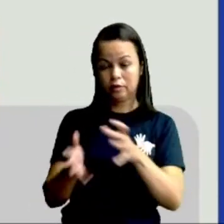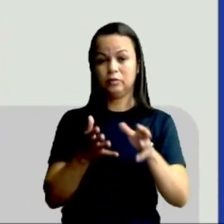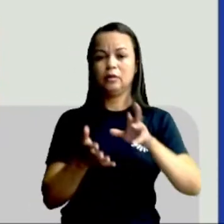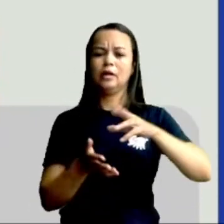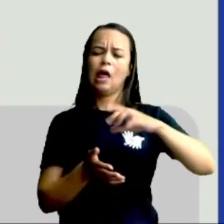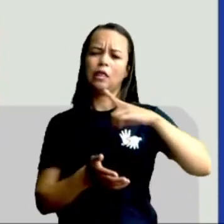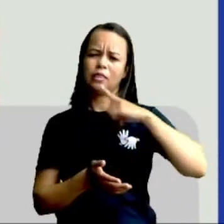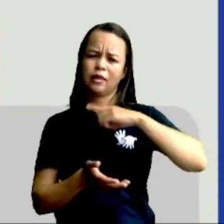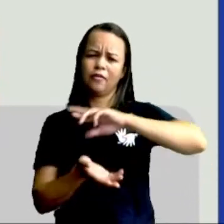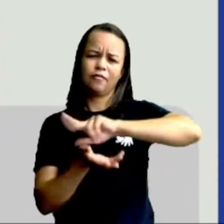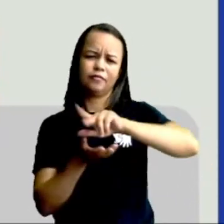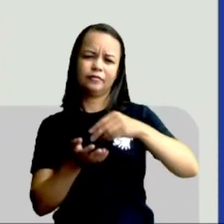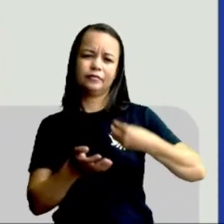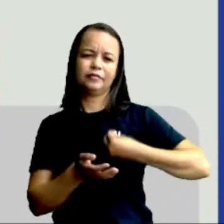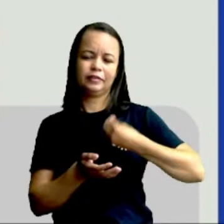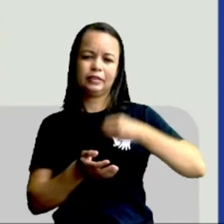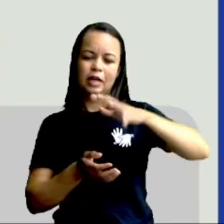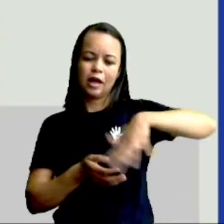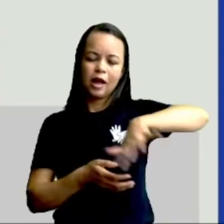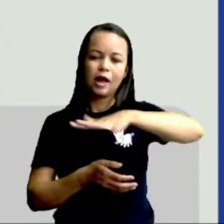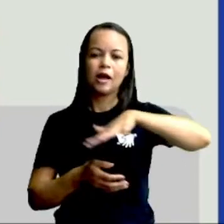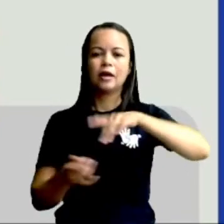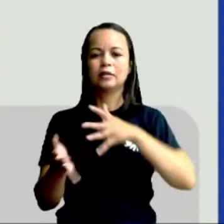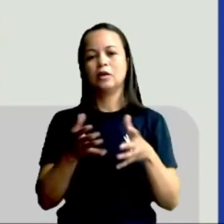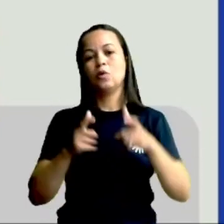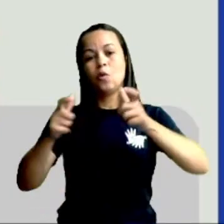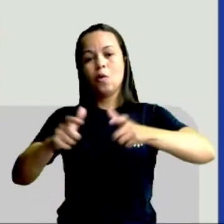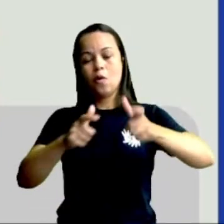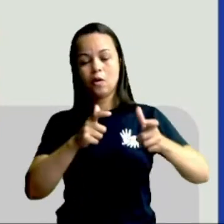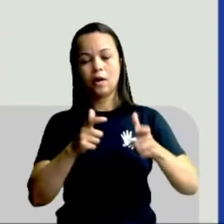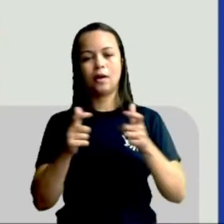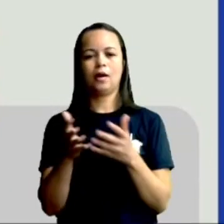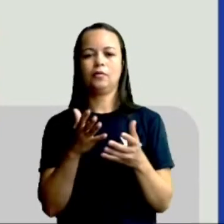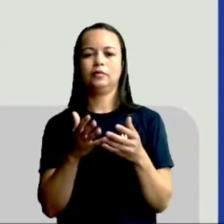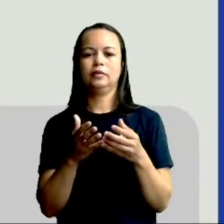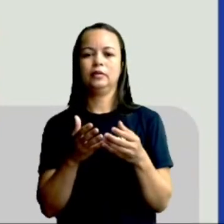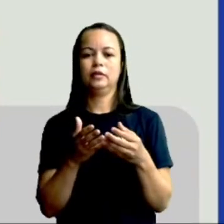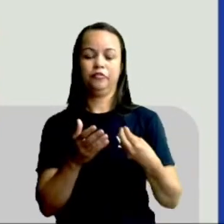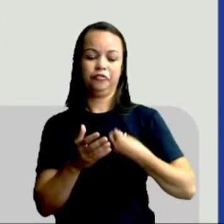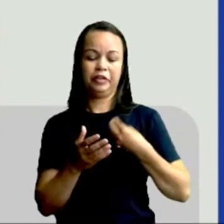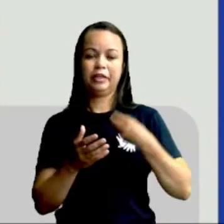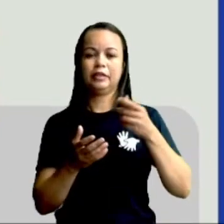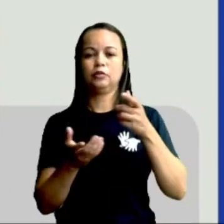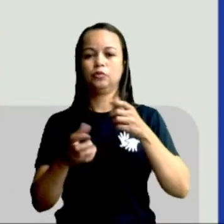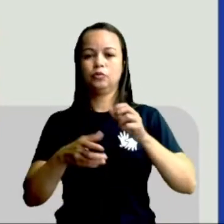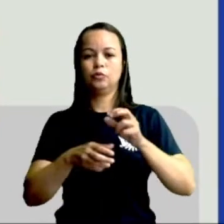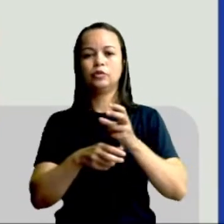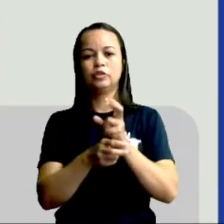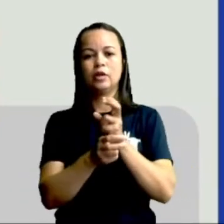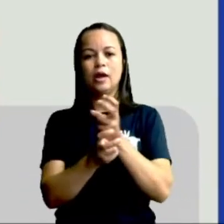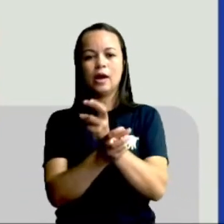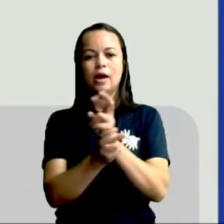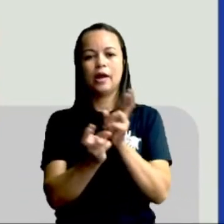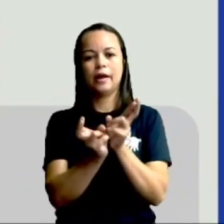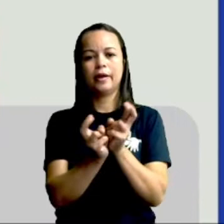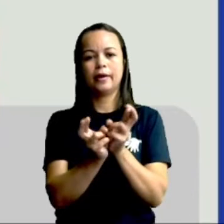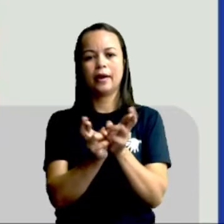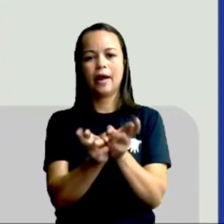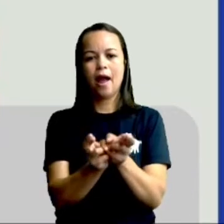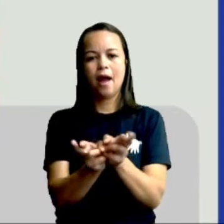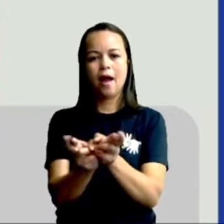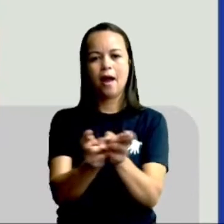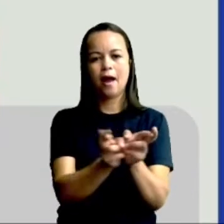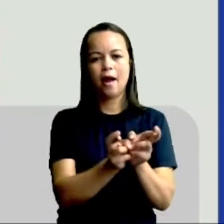muita vida ali no mangue. Local de moradia e reprodução dos caranguejos, importante para a preservação de